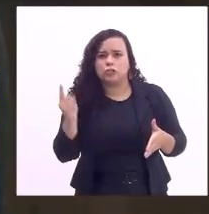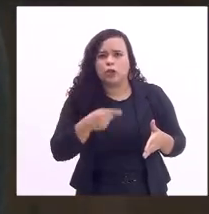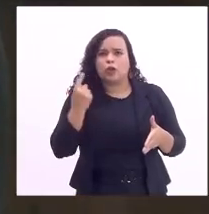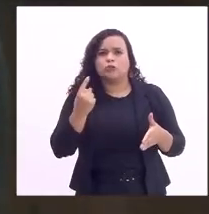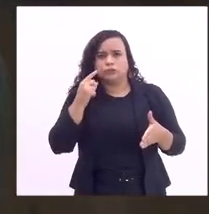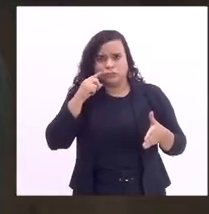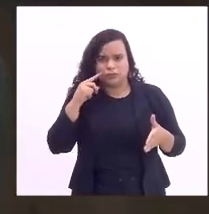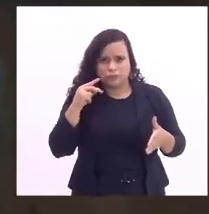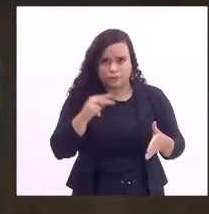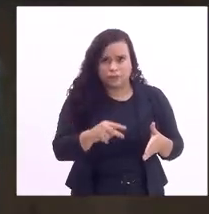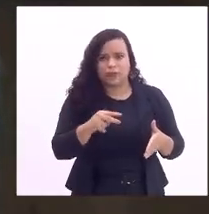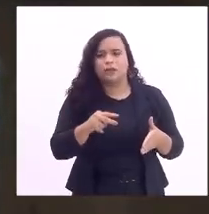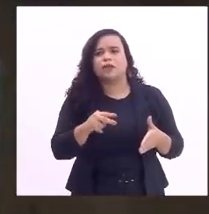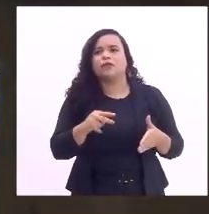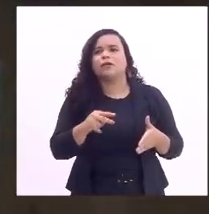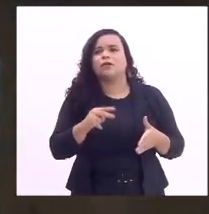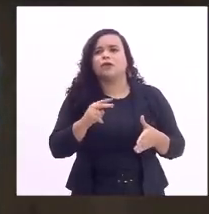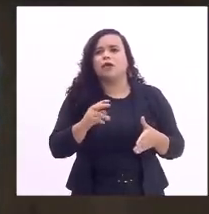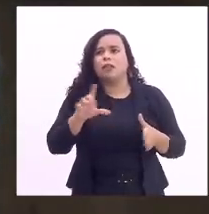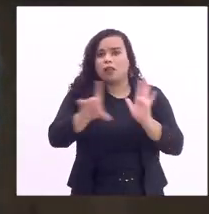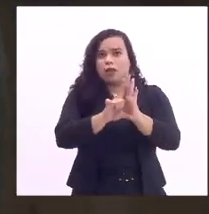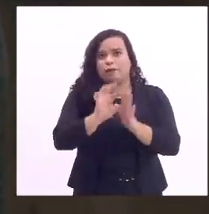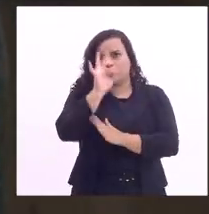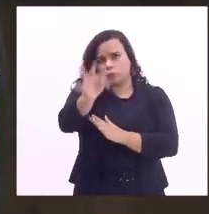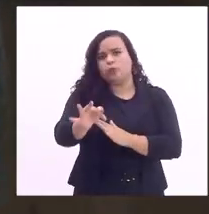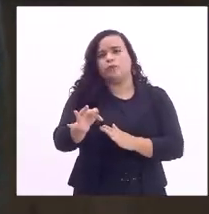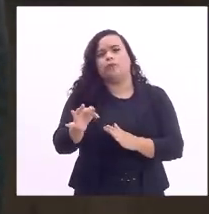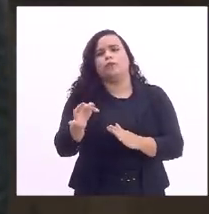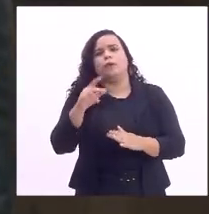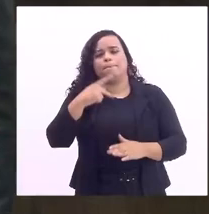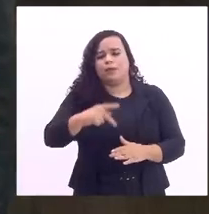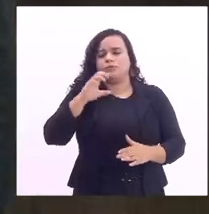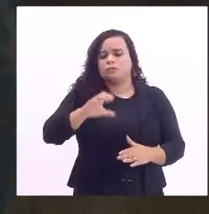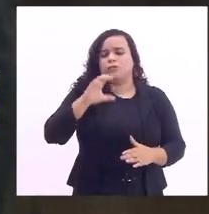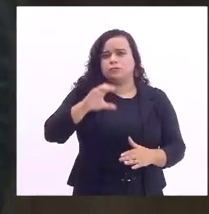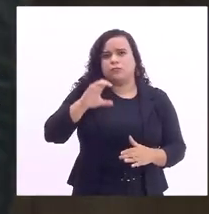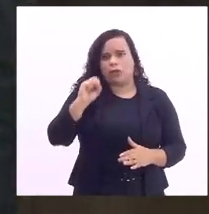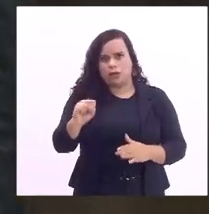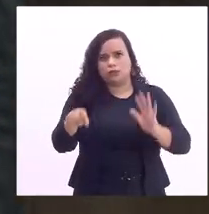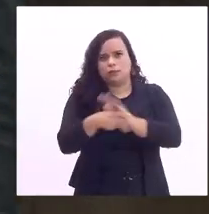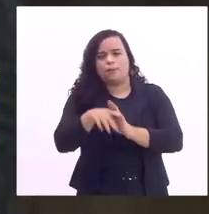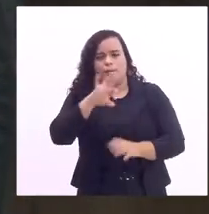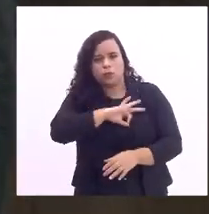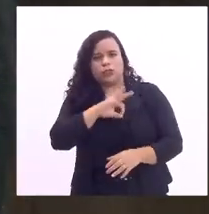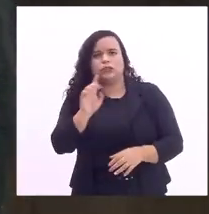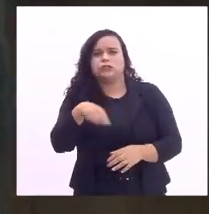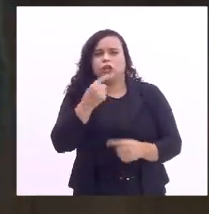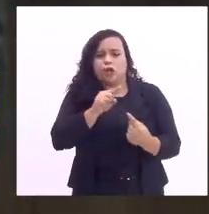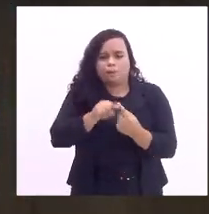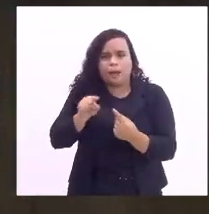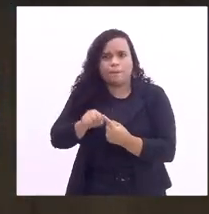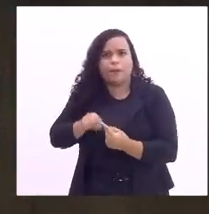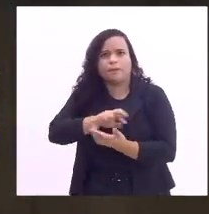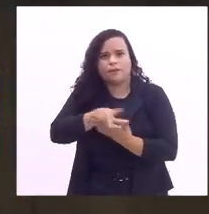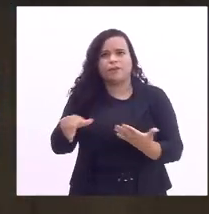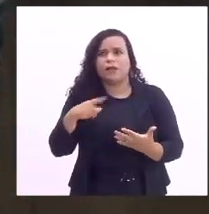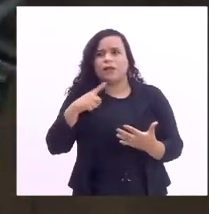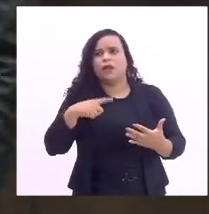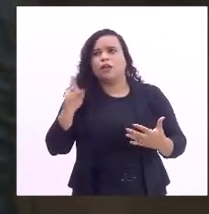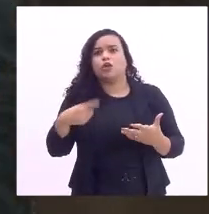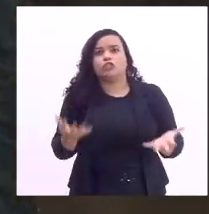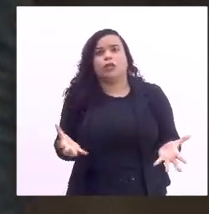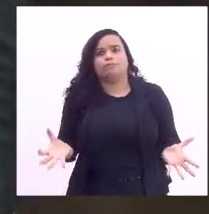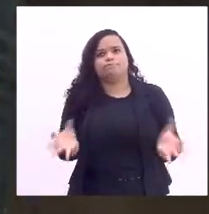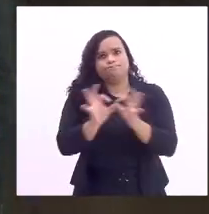balizador para futuras leis ordinárias, como o PCCS da Polícia Civil, alguns nortes que nós queremos, como a unificação de